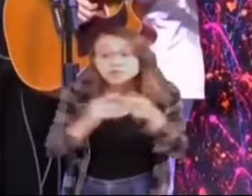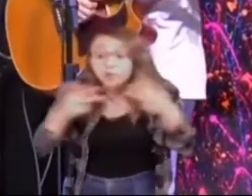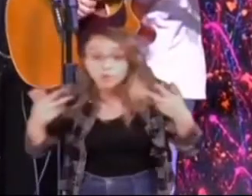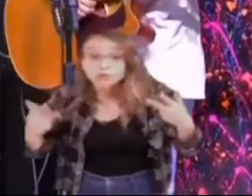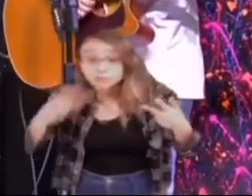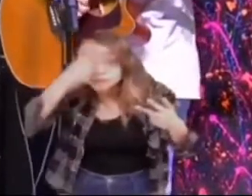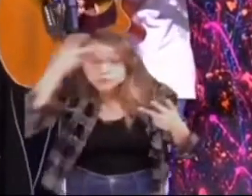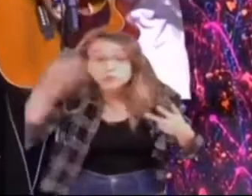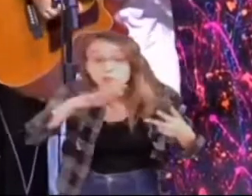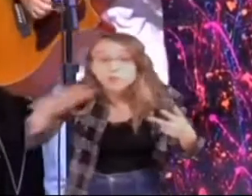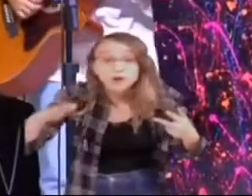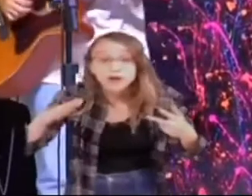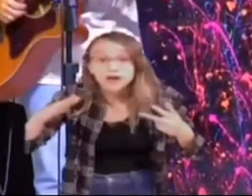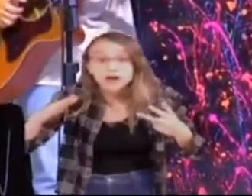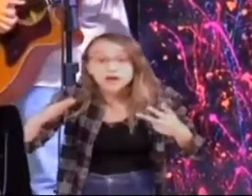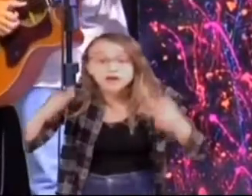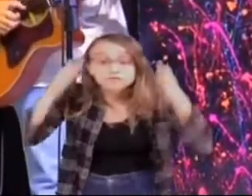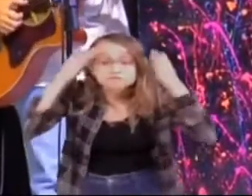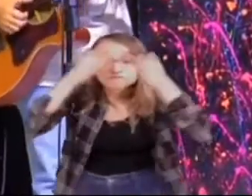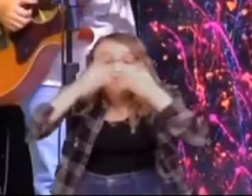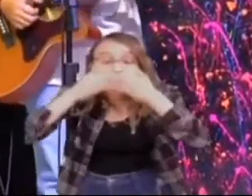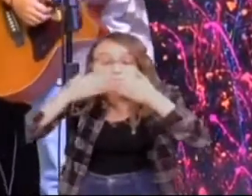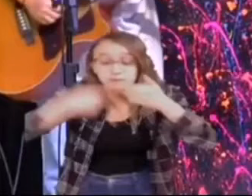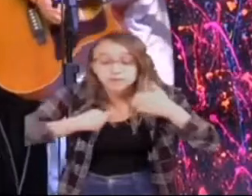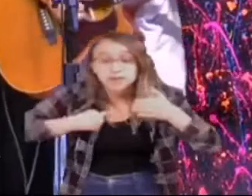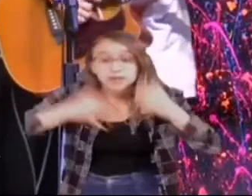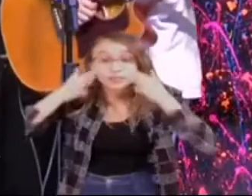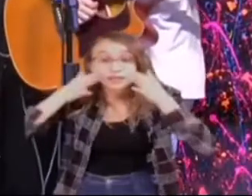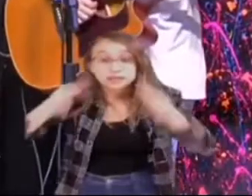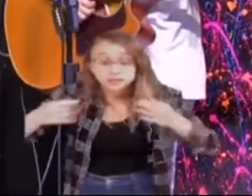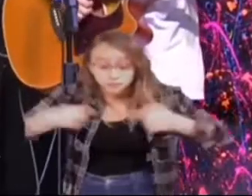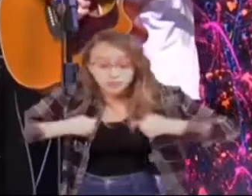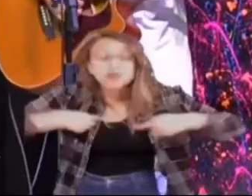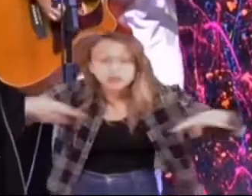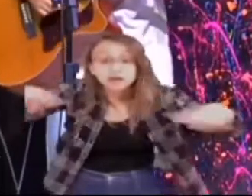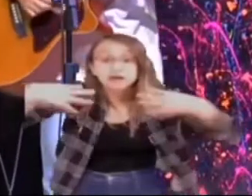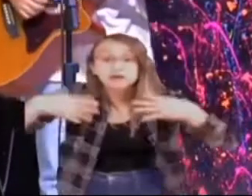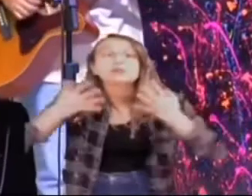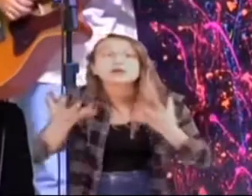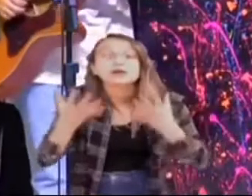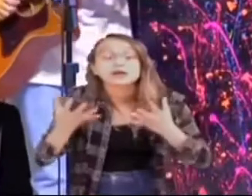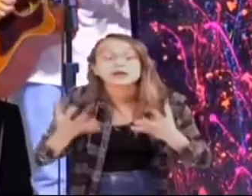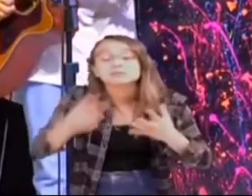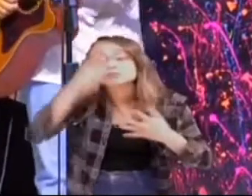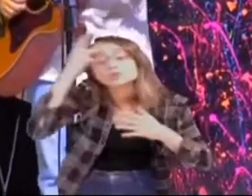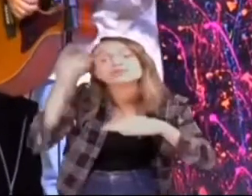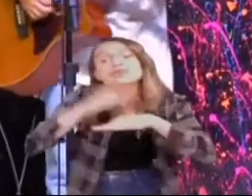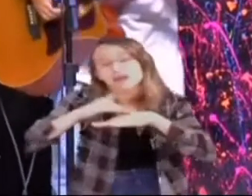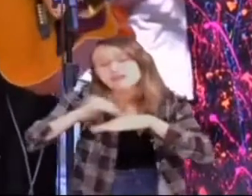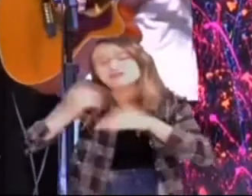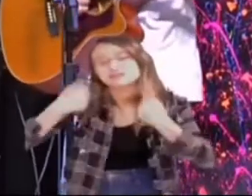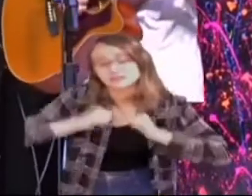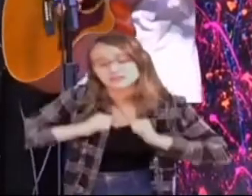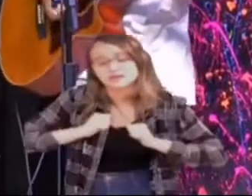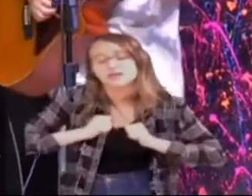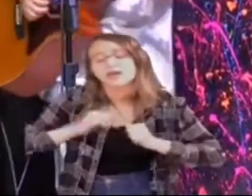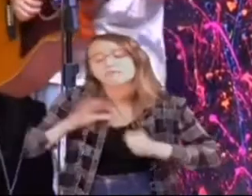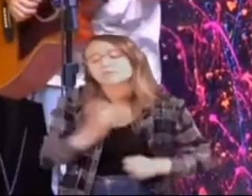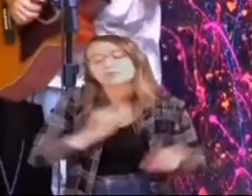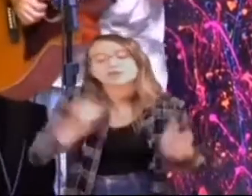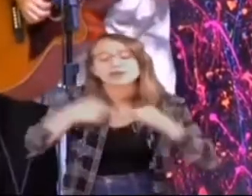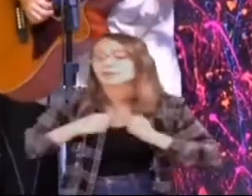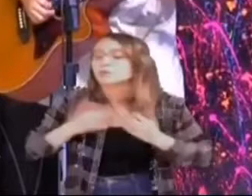atenção, nos sentir bem com a gente mesmo, para ter aceitação, para ter afeto, e isso nunca para. Nós nunca